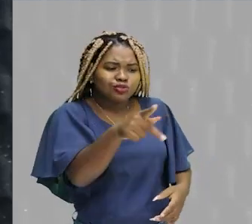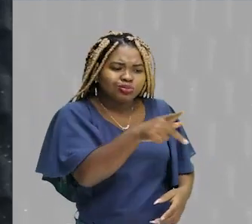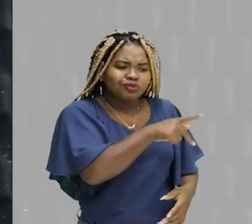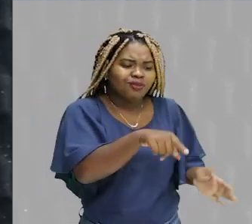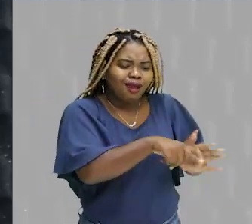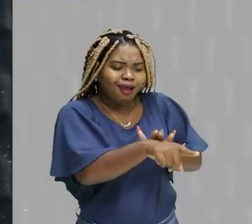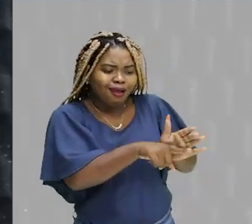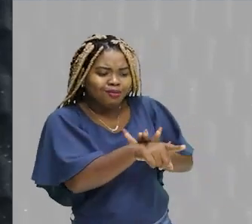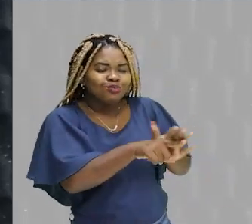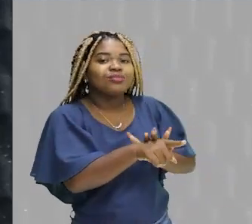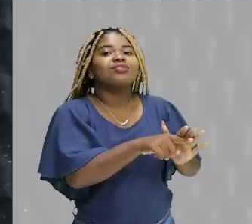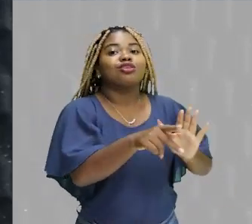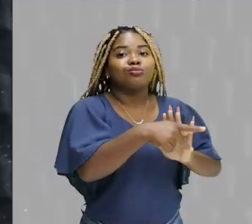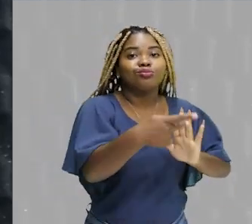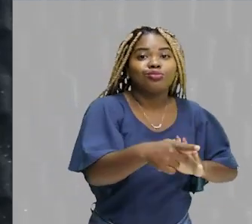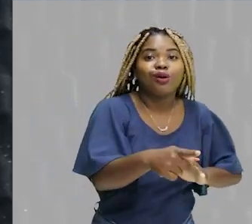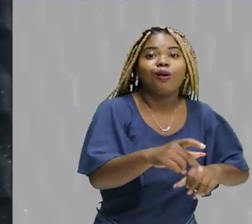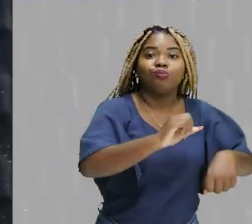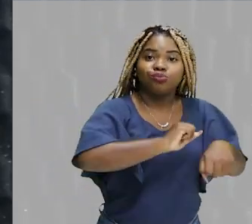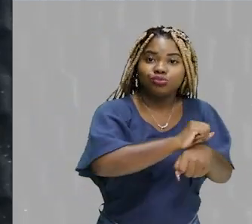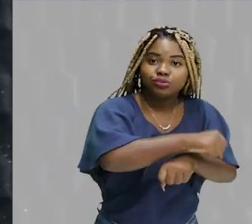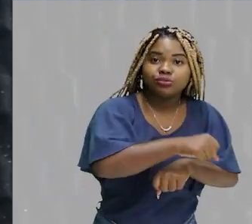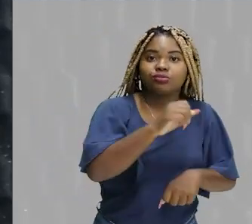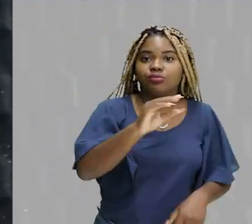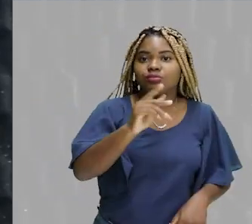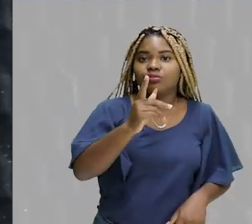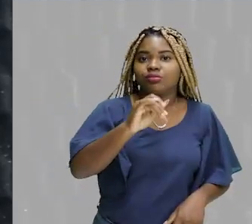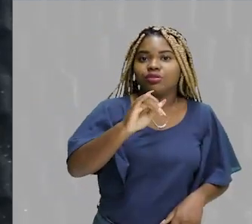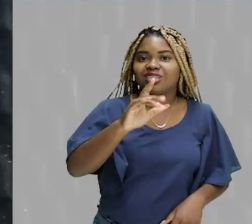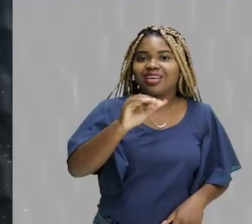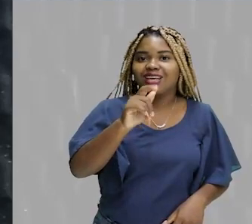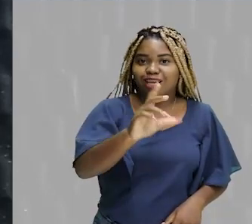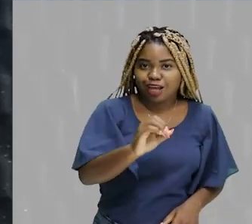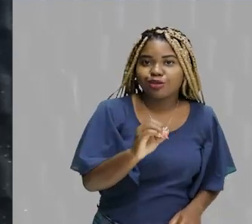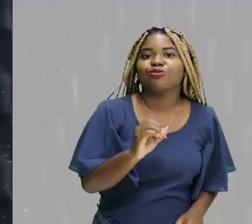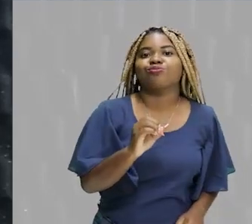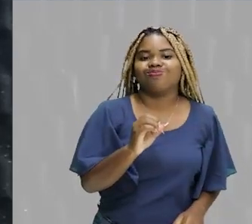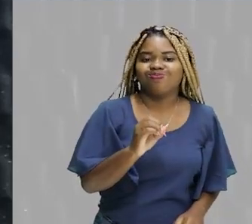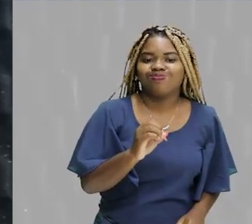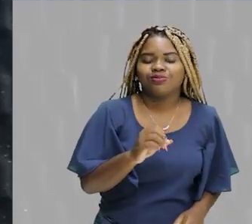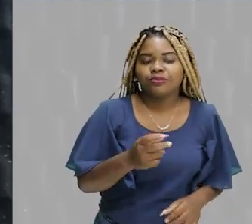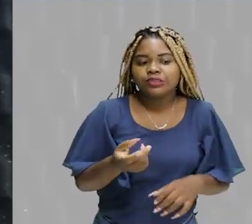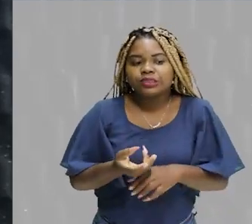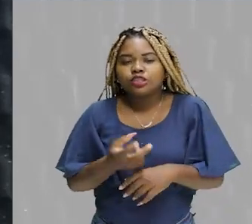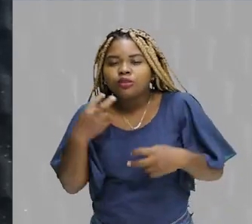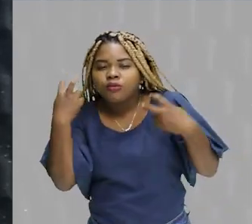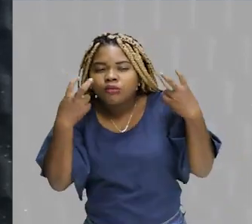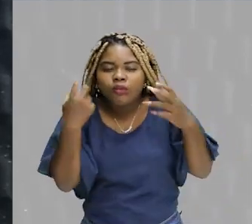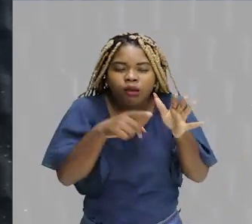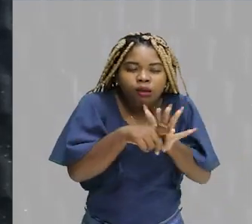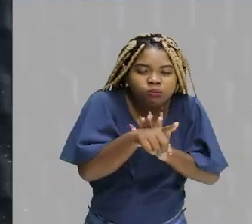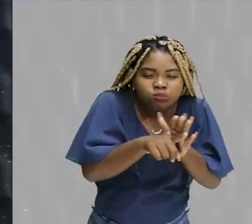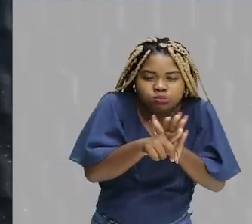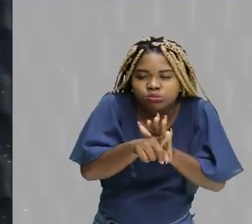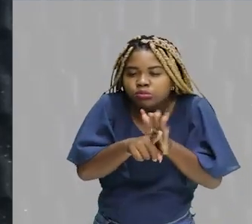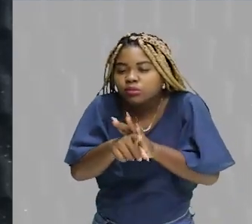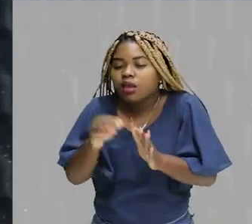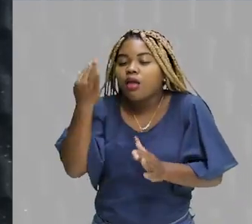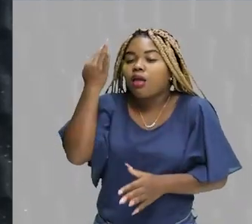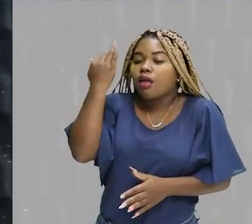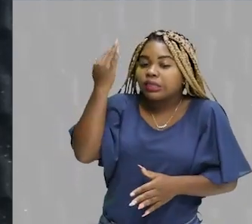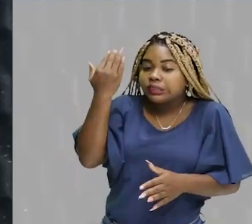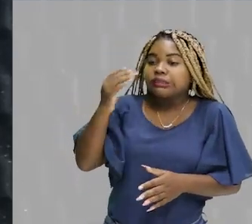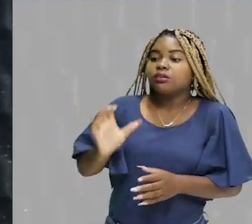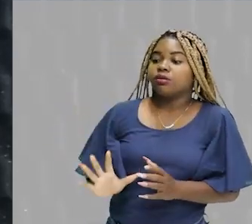professores, pesquisadores, cientistas sociais de Chicago, eles estavam preocupados em entender os